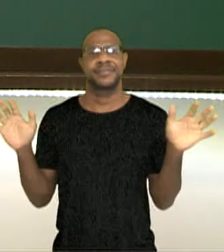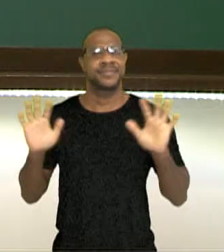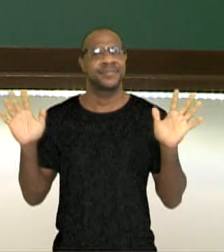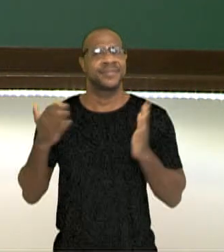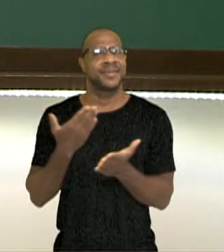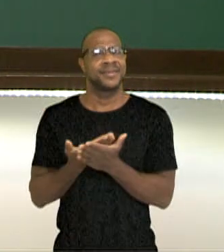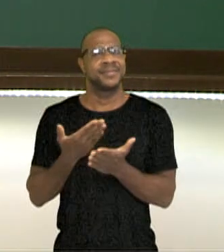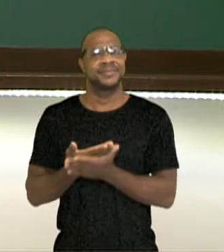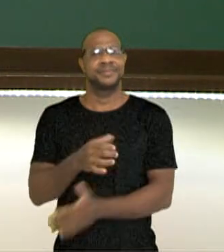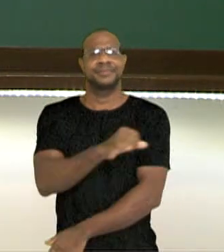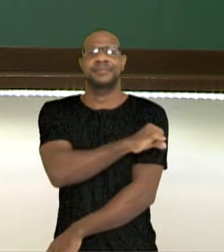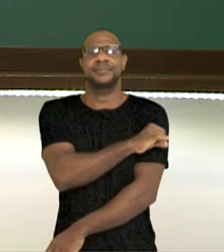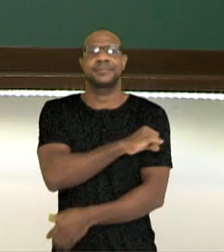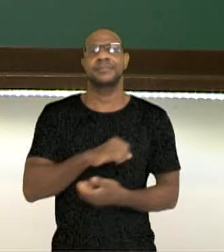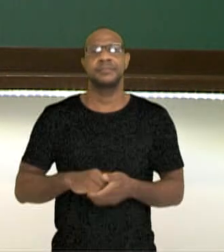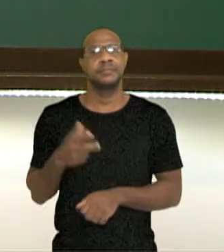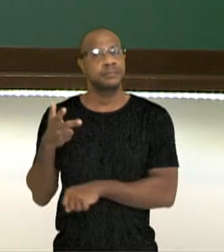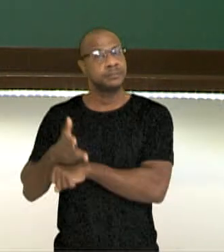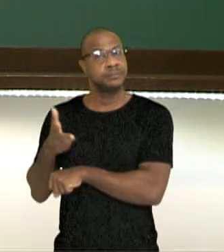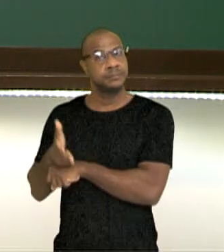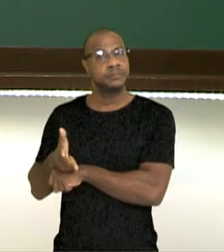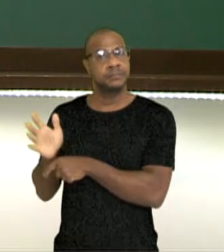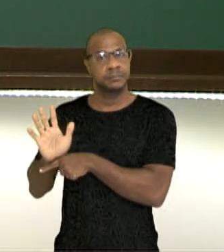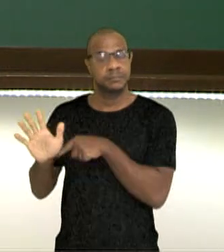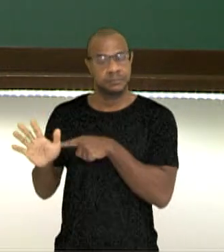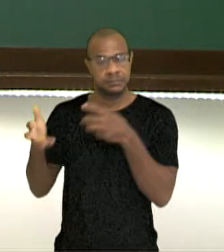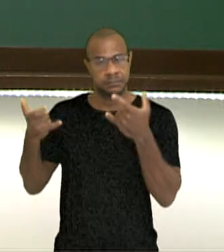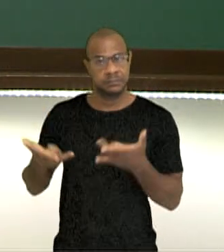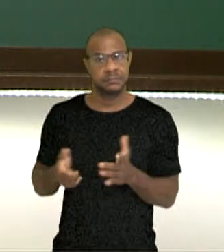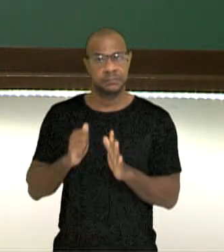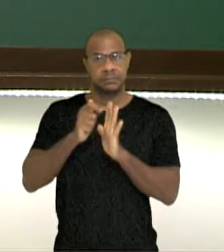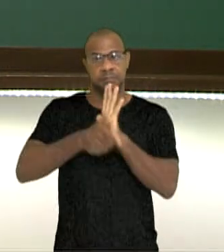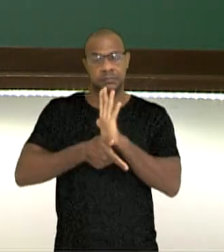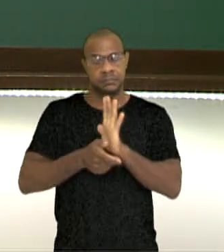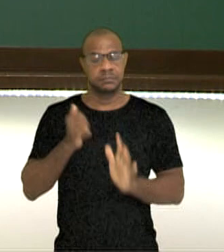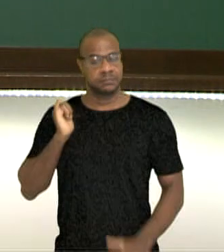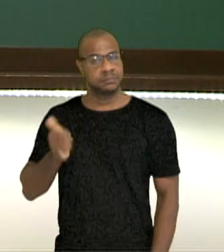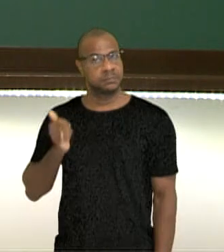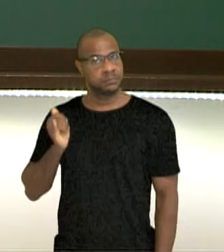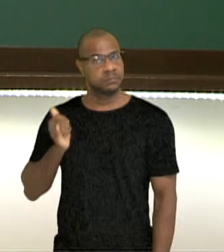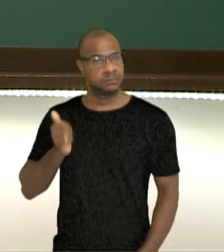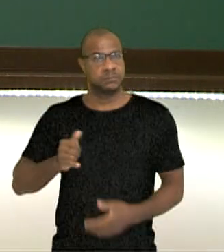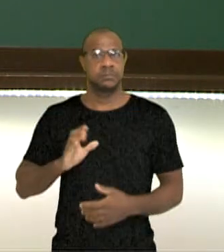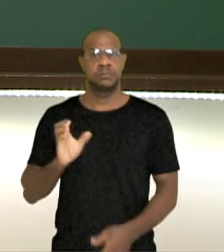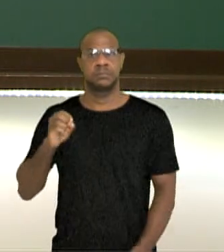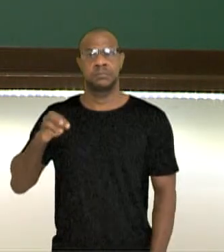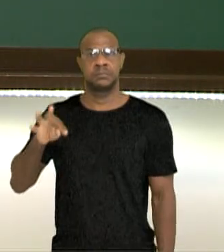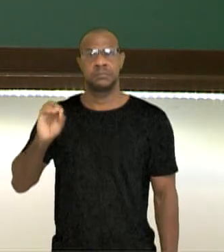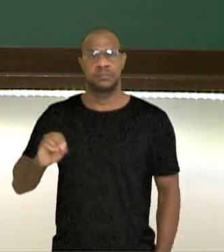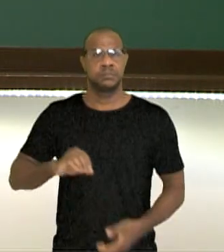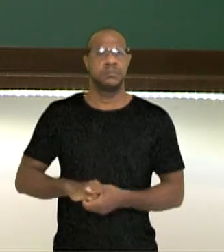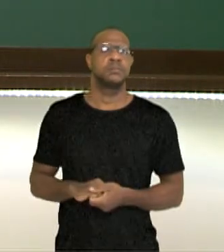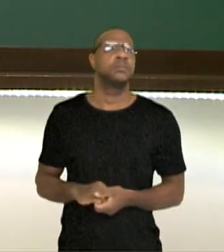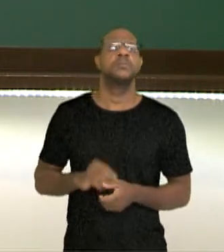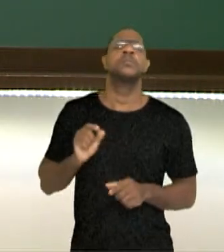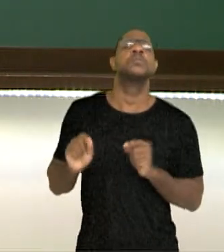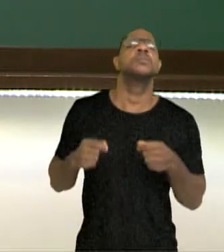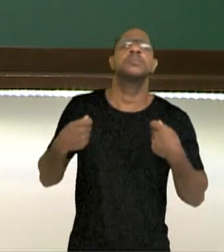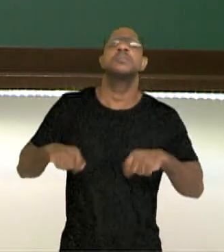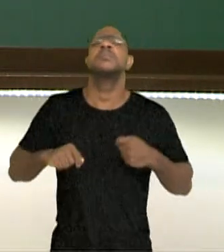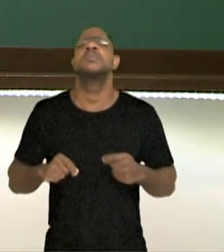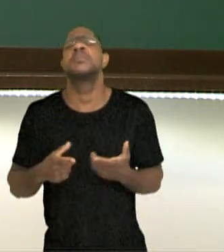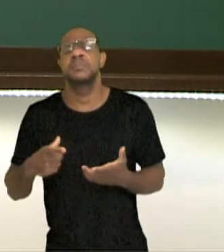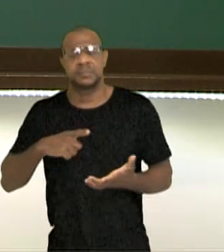Olá, estudantes do 9º ano. Nesse vídeo nós vamos falar sobre o gênero conto. O que é preciso para ser um